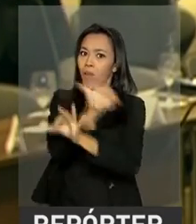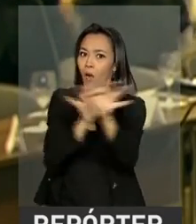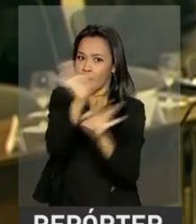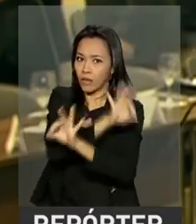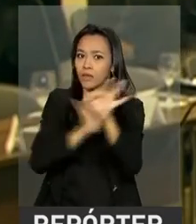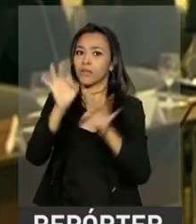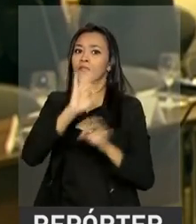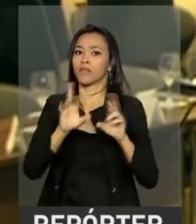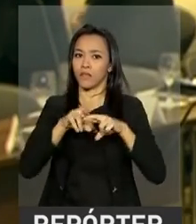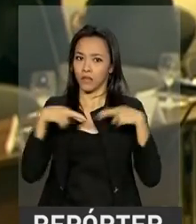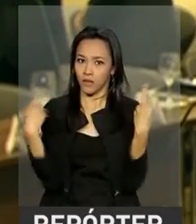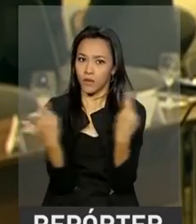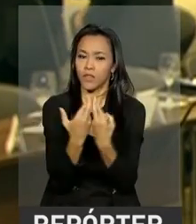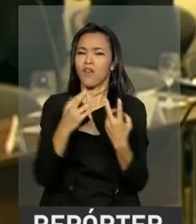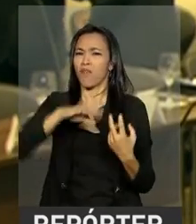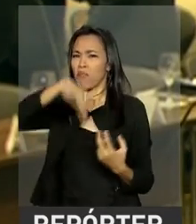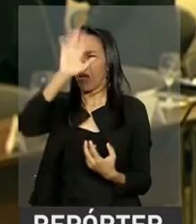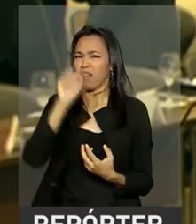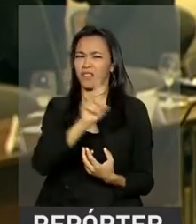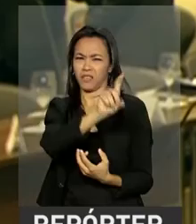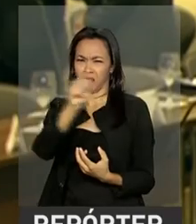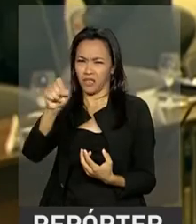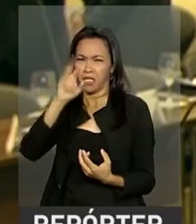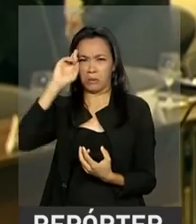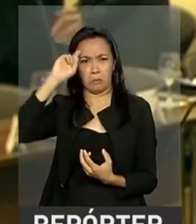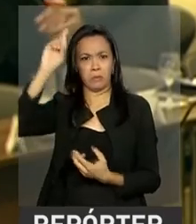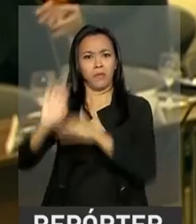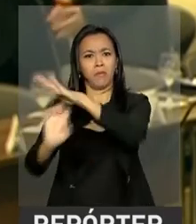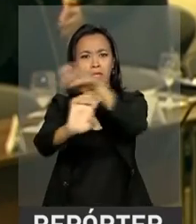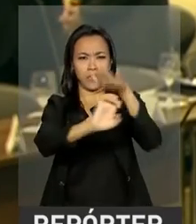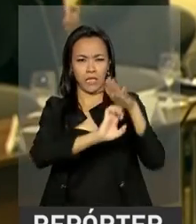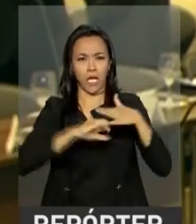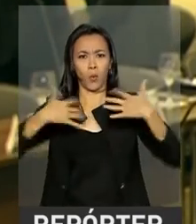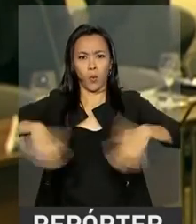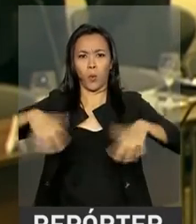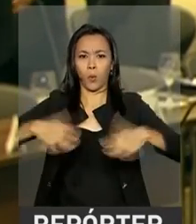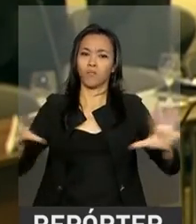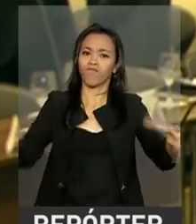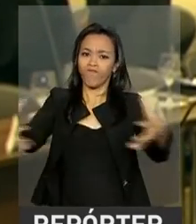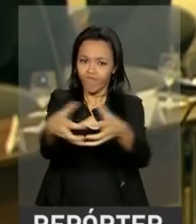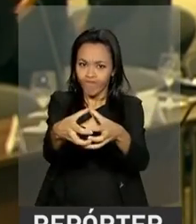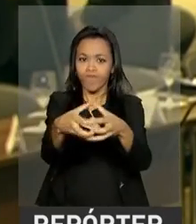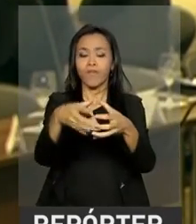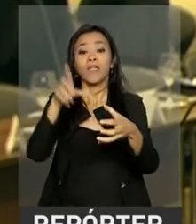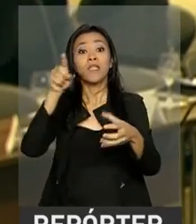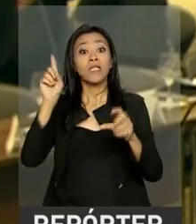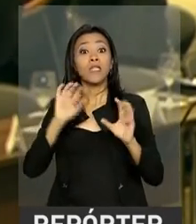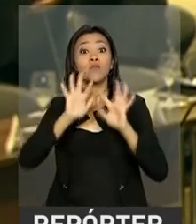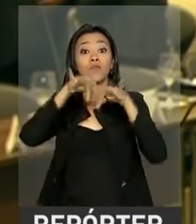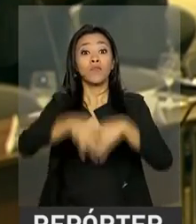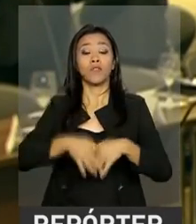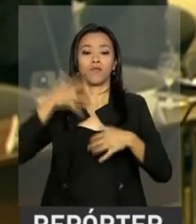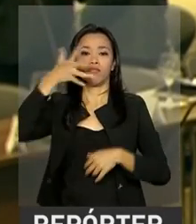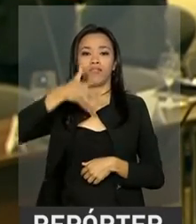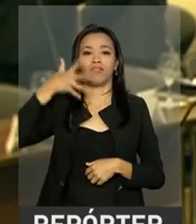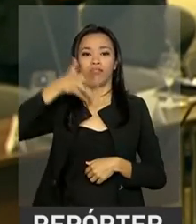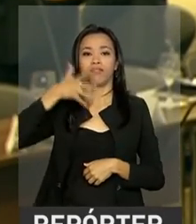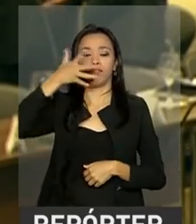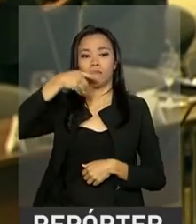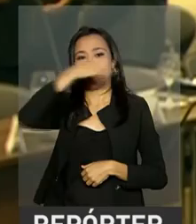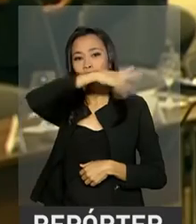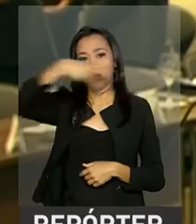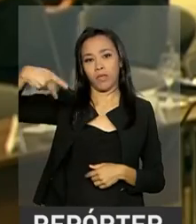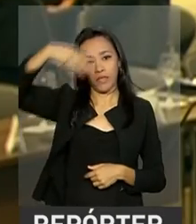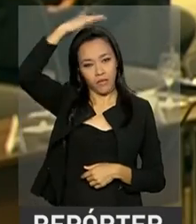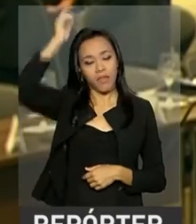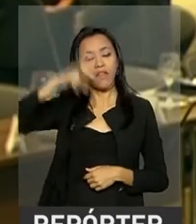vai reunir a e mais de cem empresários e também executivos será fechado mas a sala do presidente michel temer será transmitido aqui